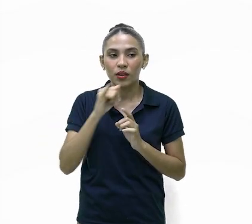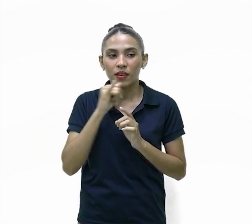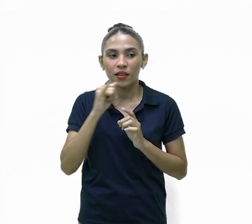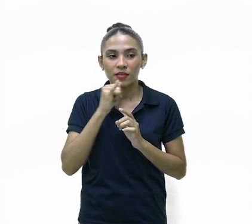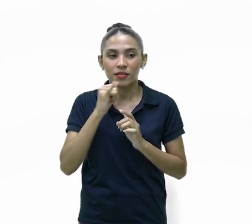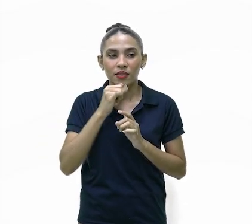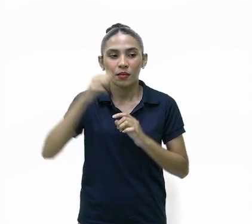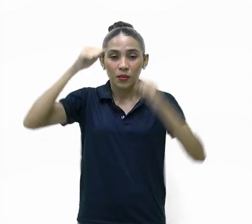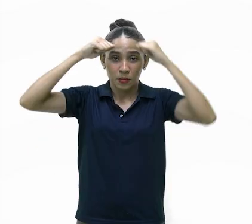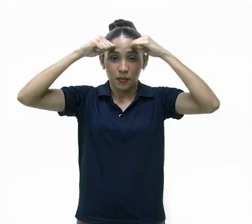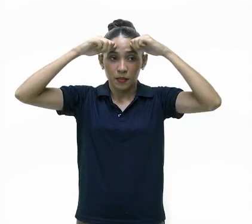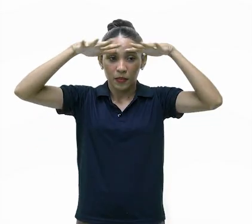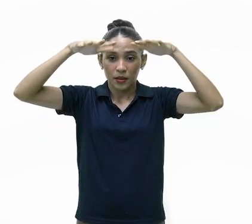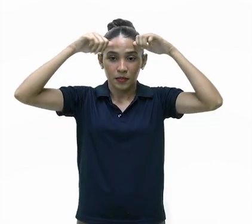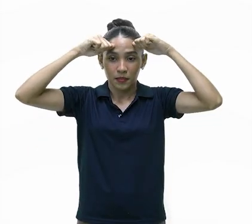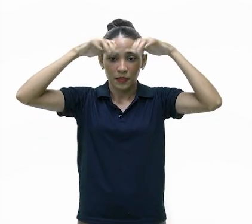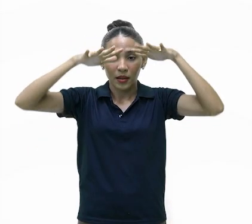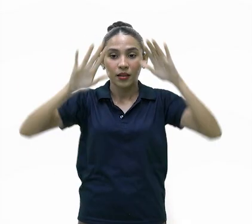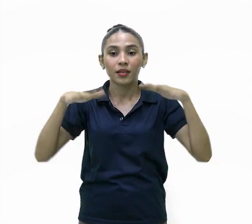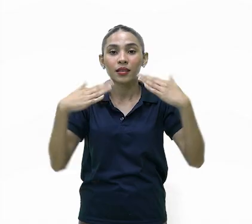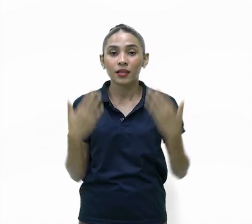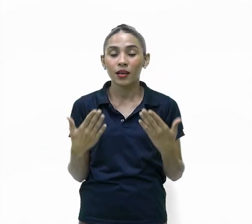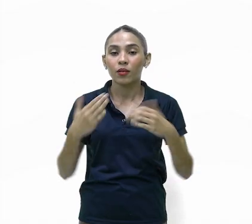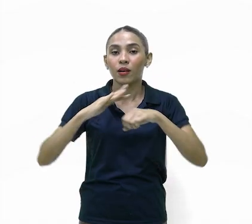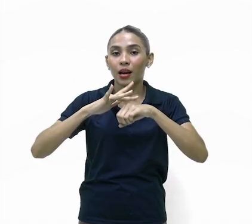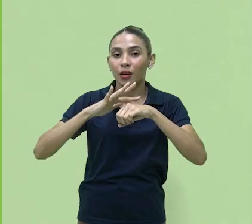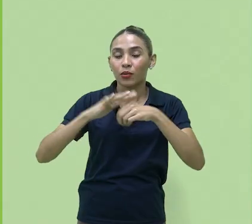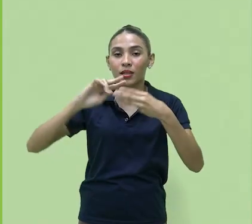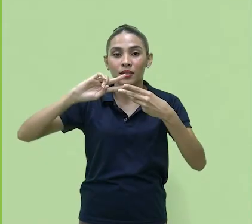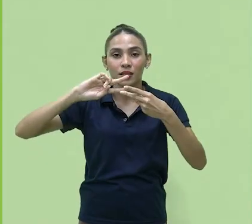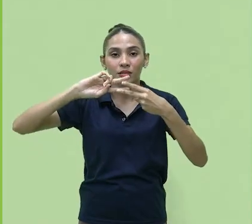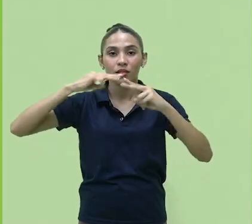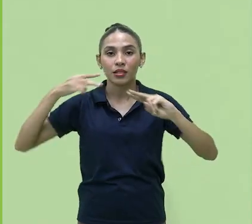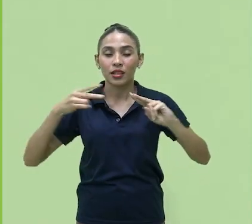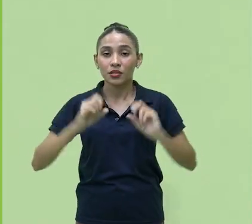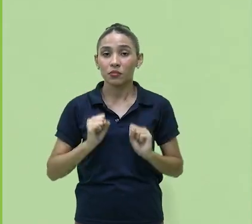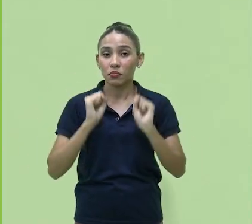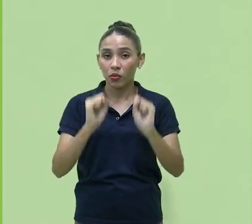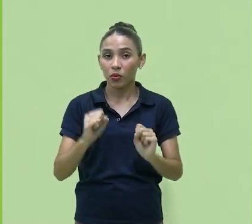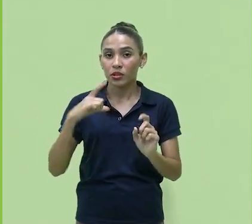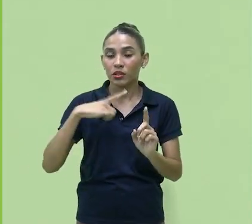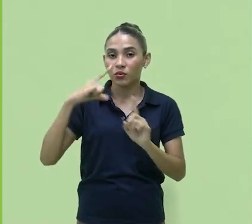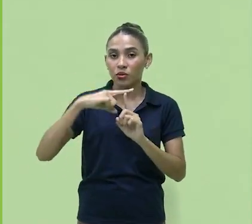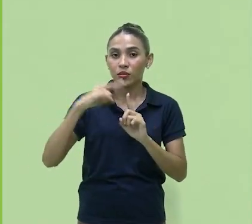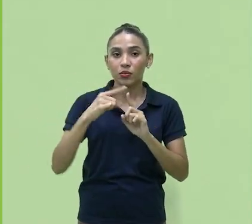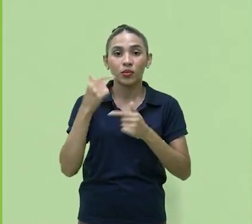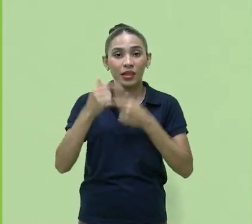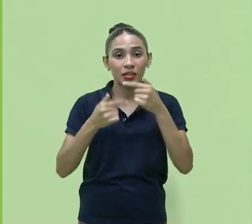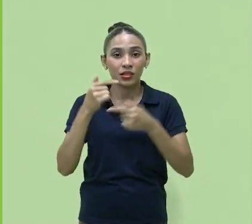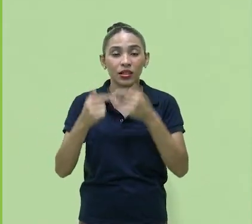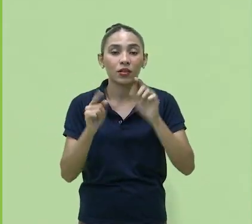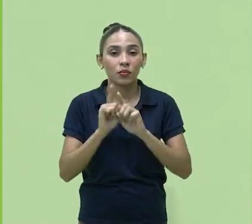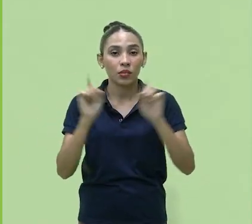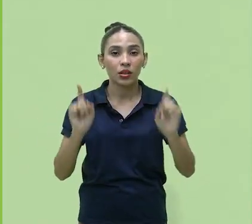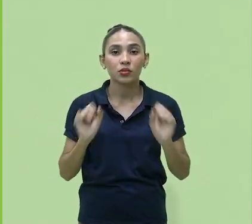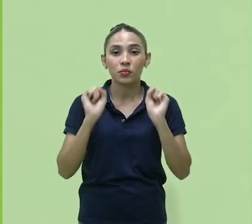autista. Então, a doença genética, só para esclarecer aí, ela pode ser uma condição hereditária, mas ela pode ser uma condição congênita